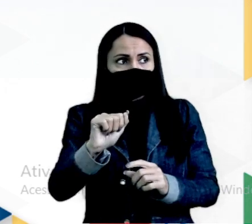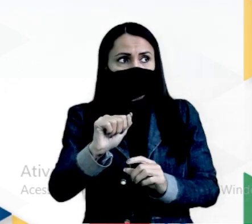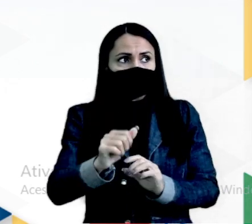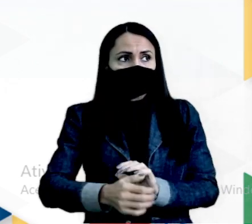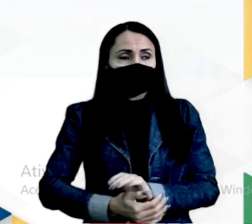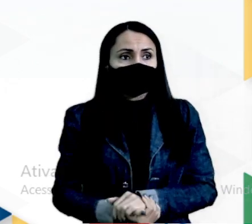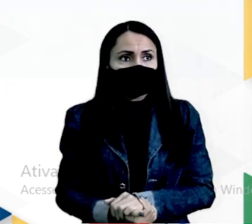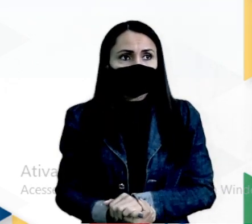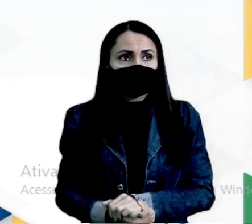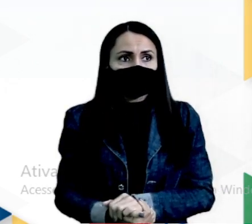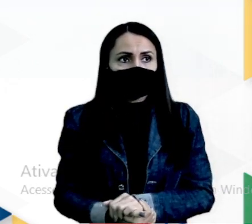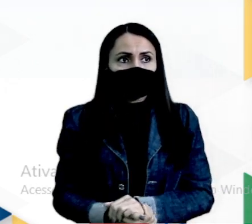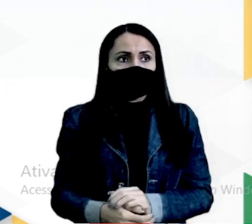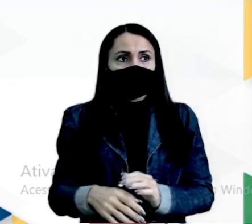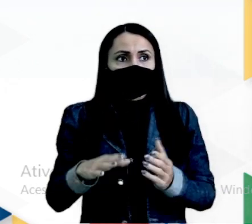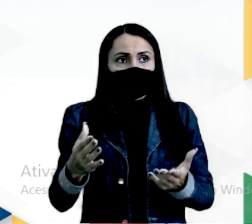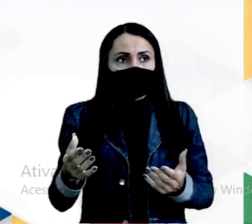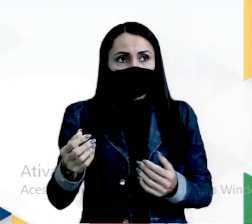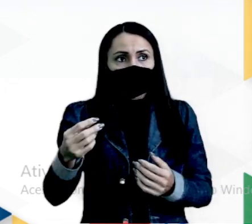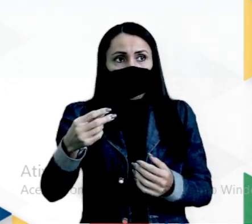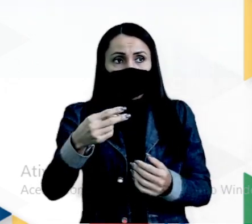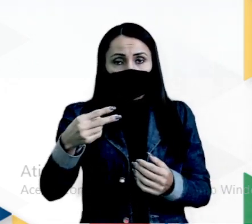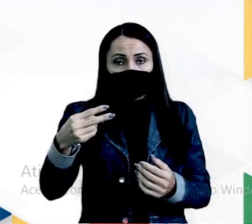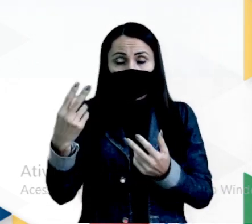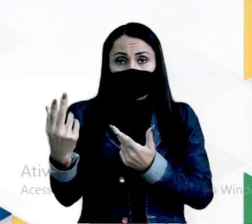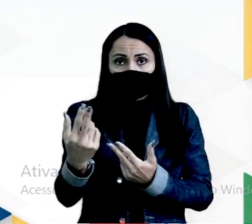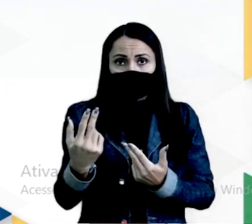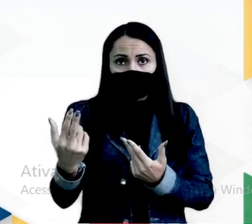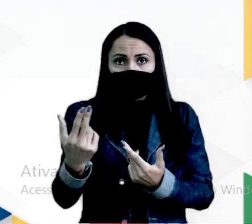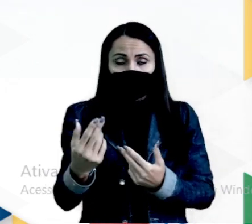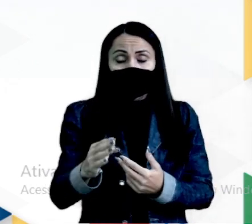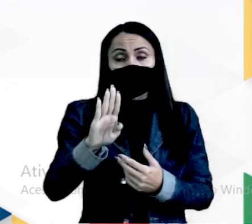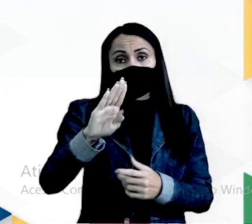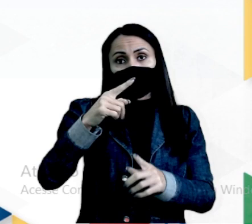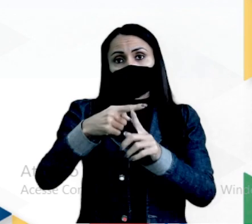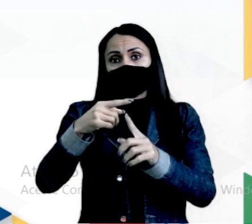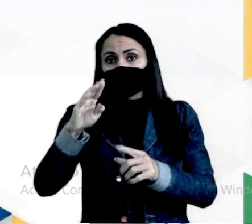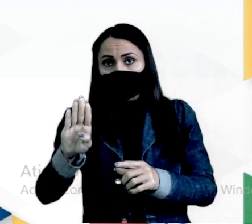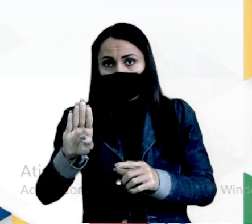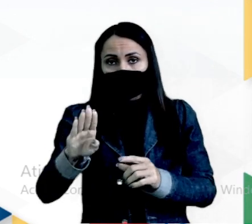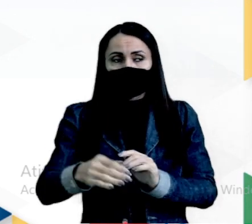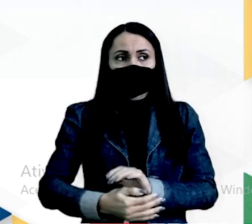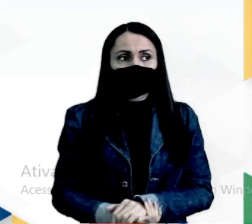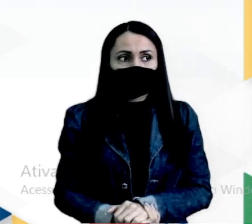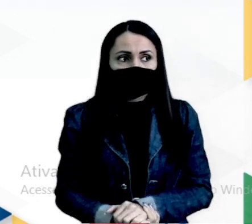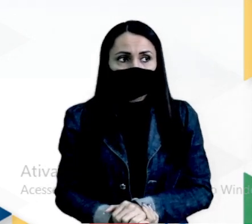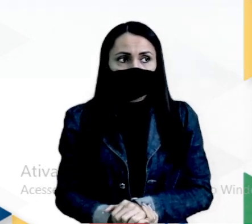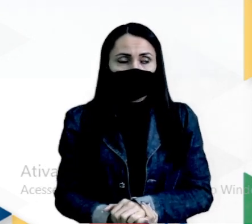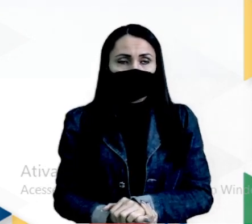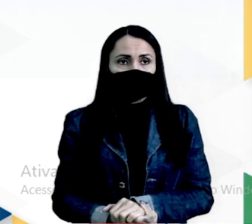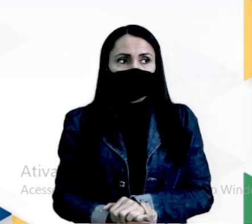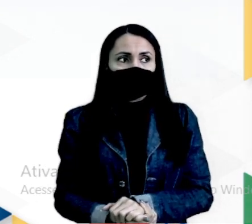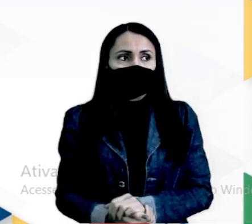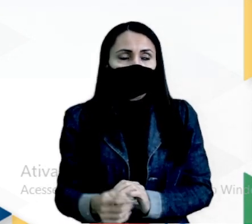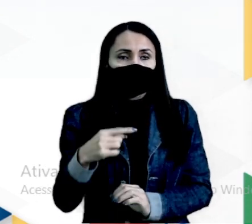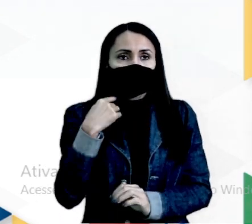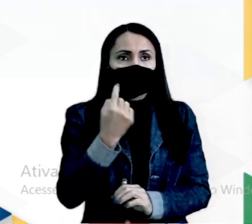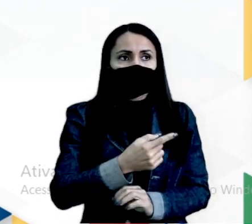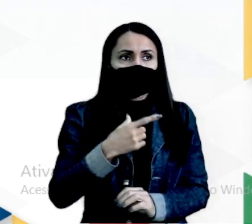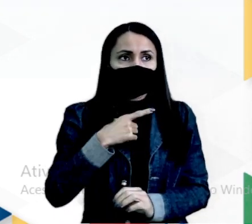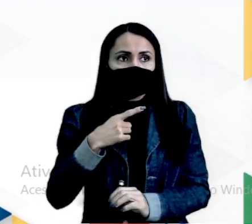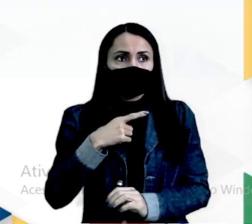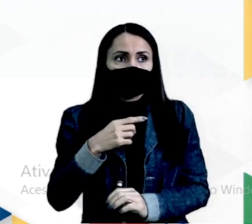são paralelos e iguais. E vai ser no final B mais B, que ambos são paralelos, né? Então nós vamos ter o